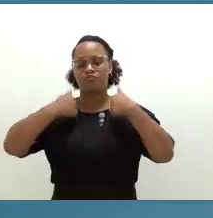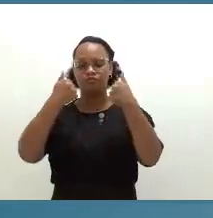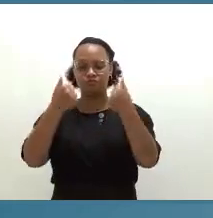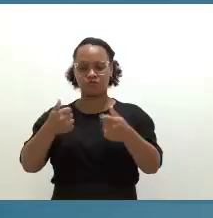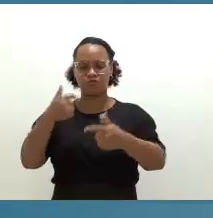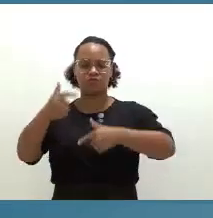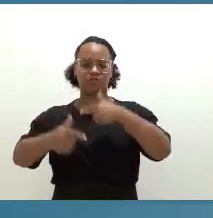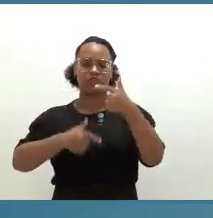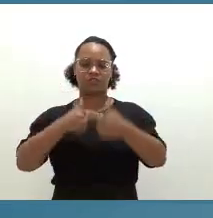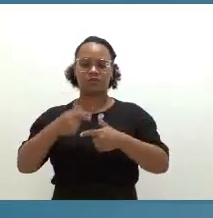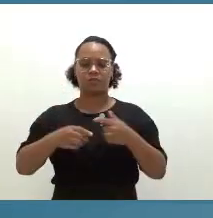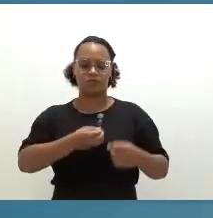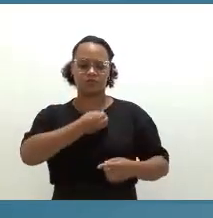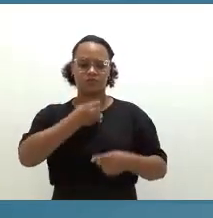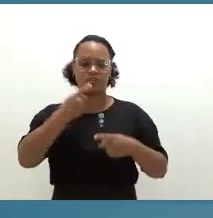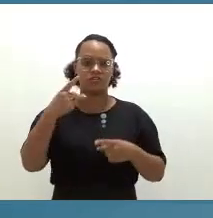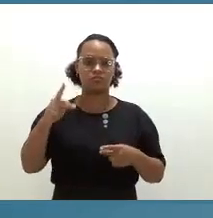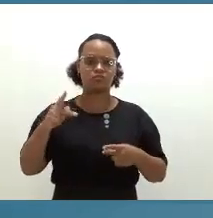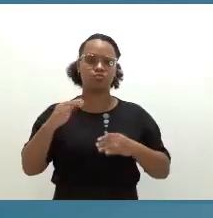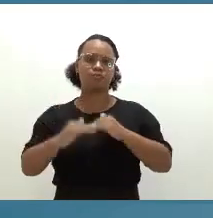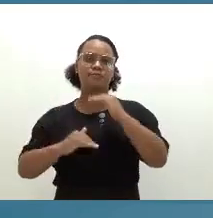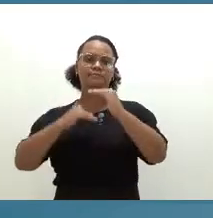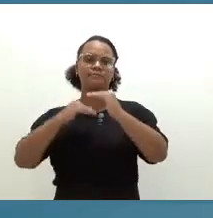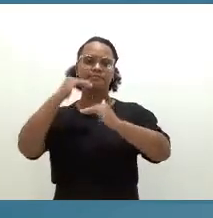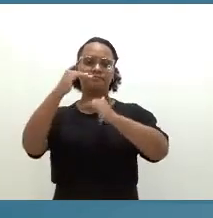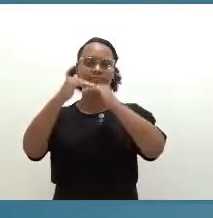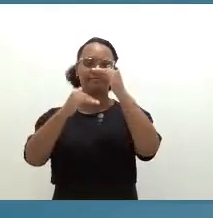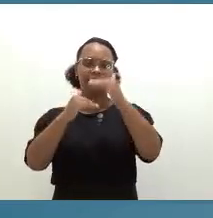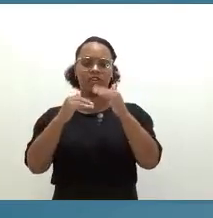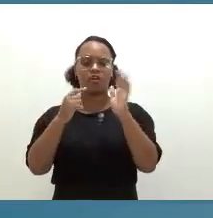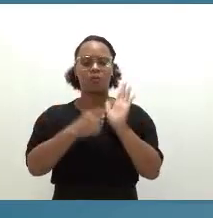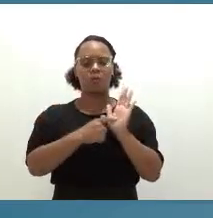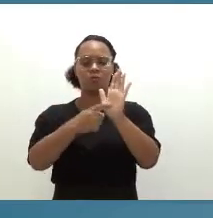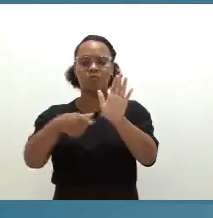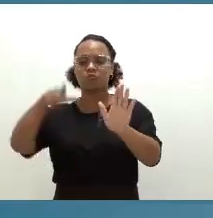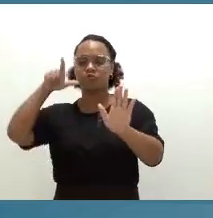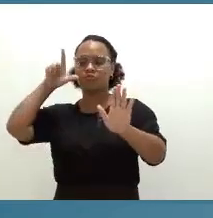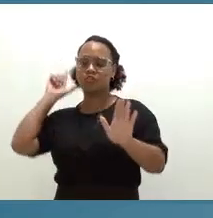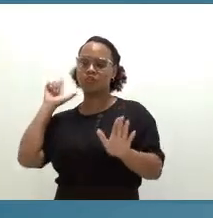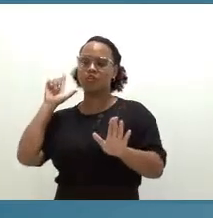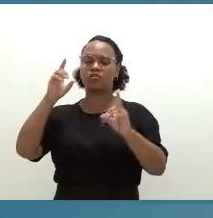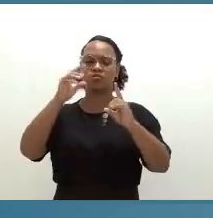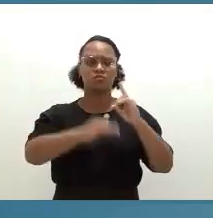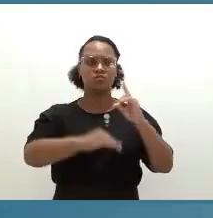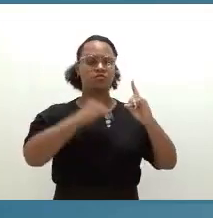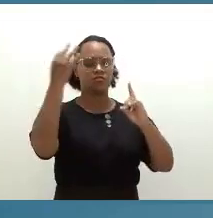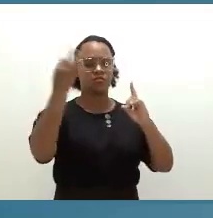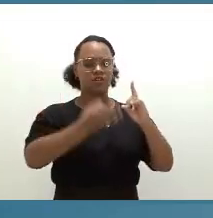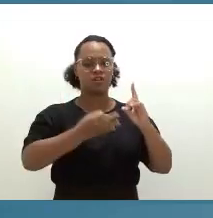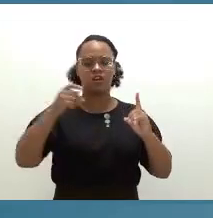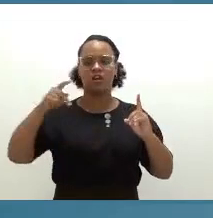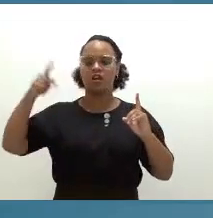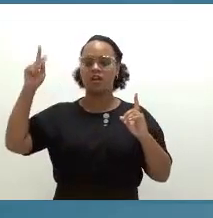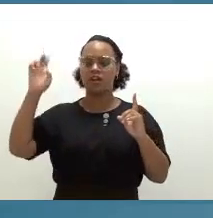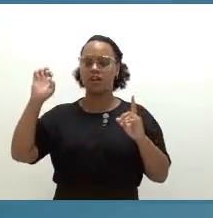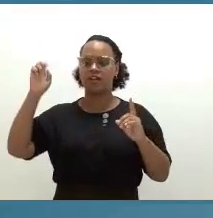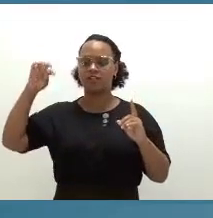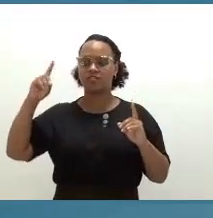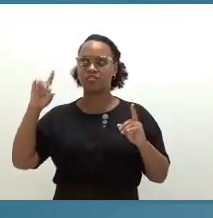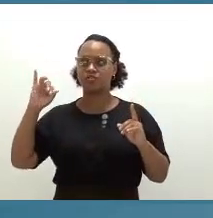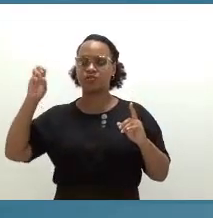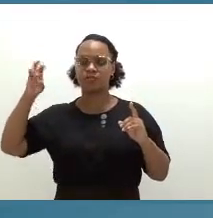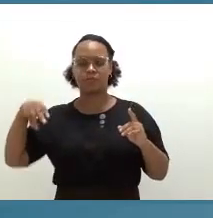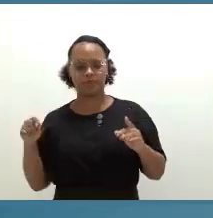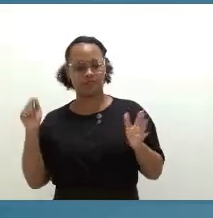sua carreira, inclusive mostrada ontem, a desembargadora Kedma muito bem pontuou Vossa Excelência na linha do